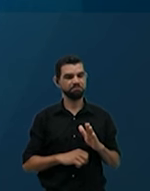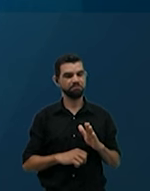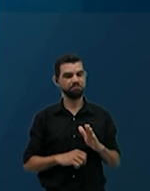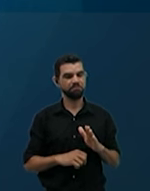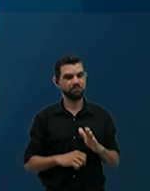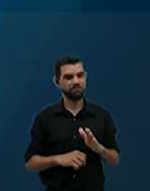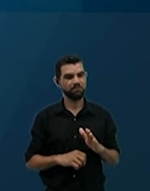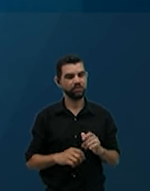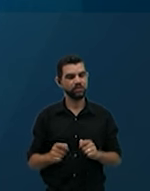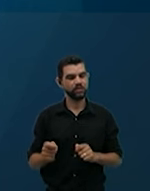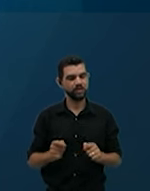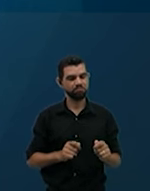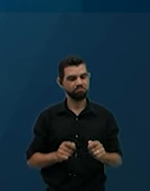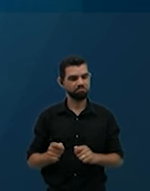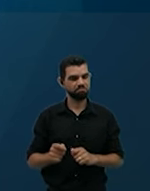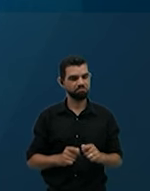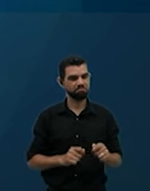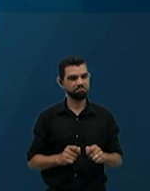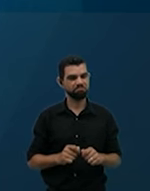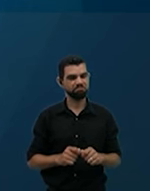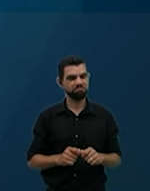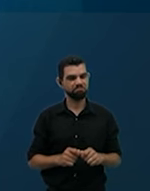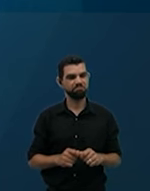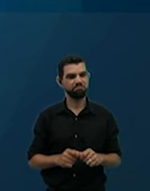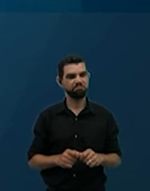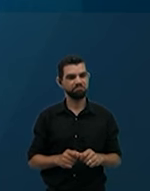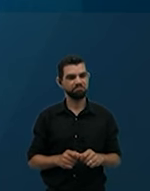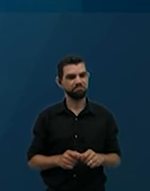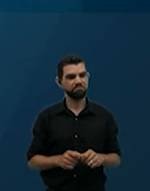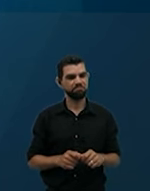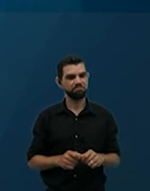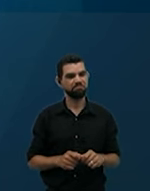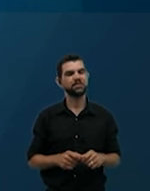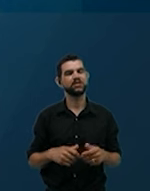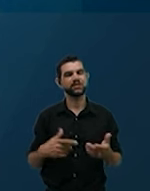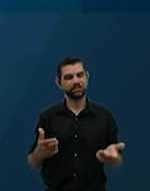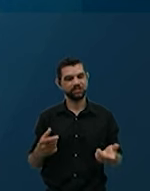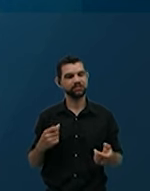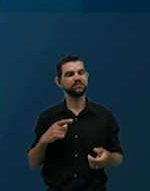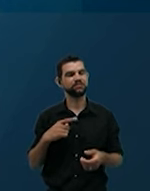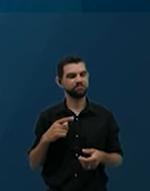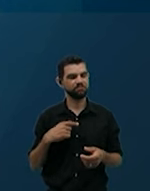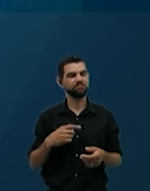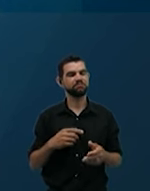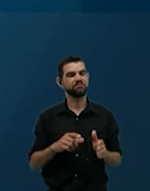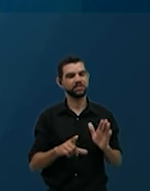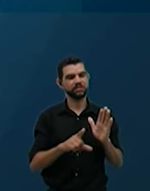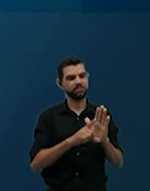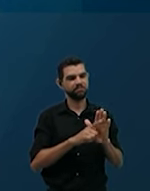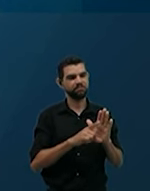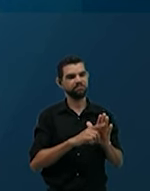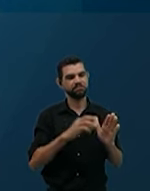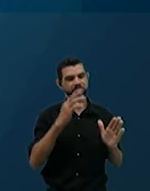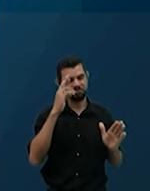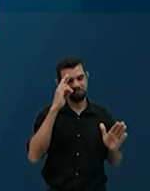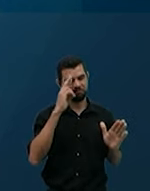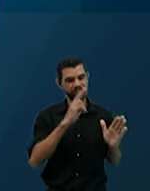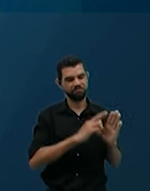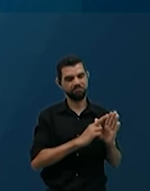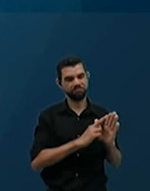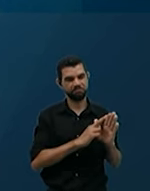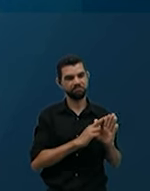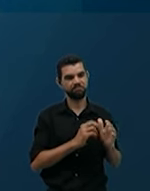administrativos. Este, sim, sujeito ao controle da legalidade. Do mesmo modo, como a